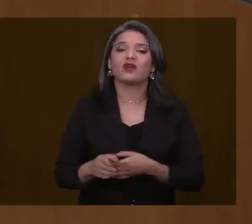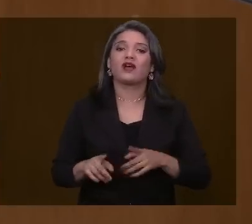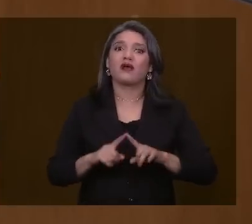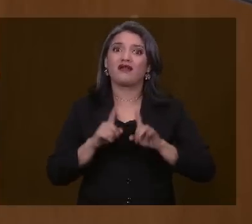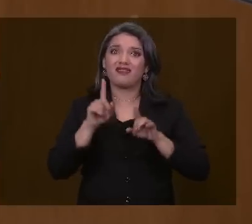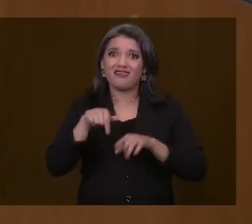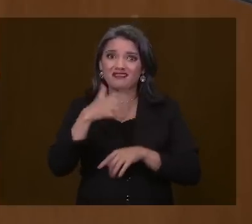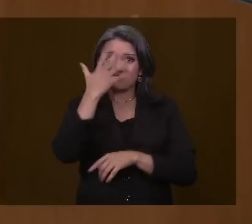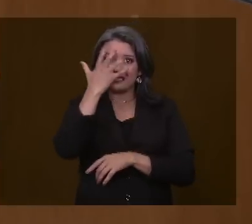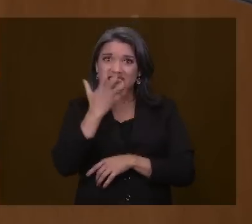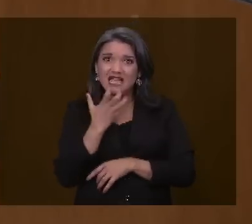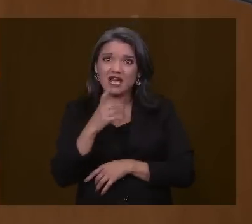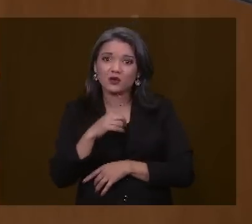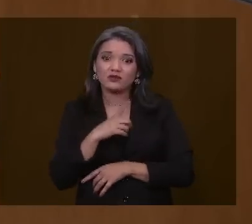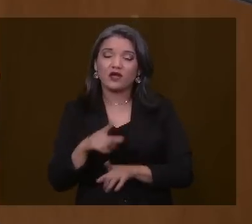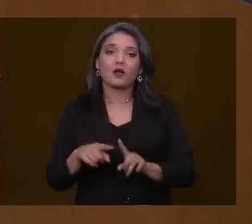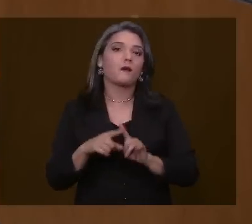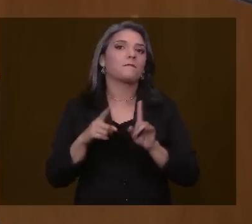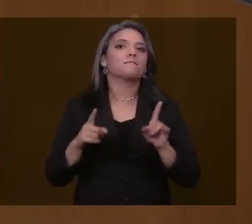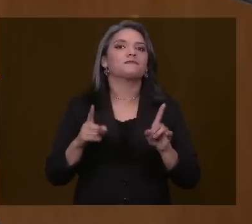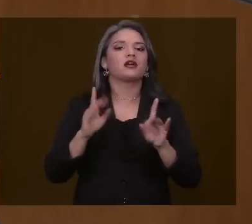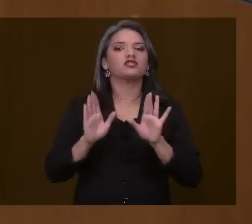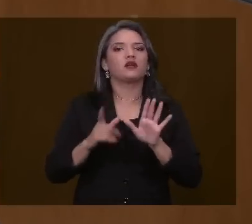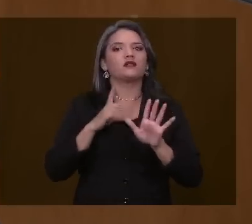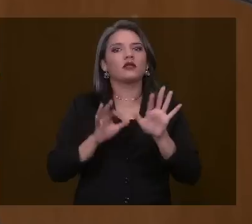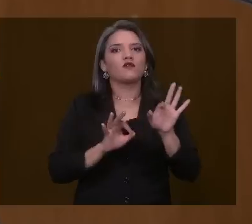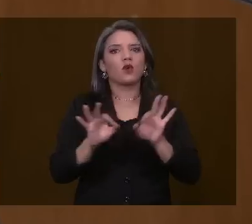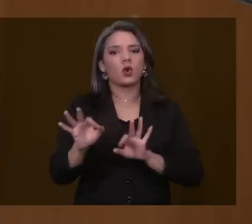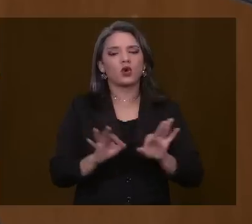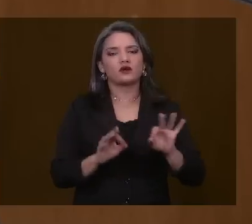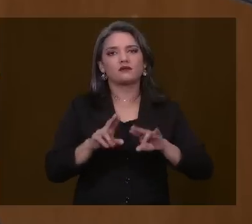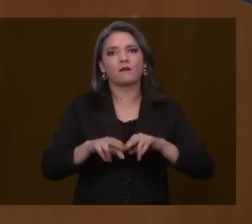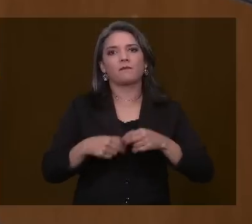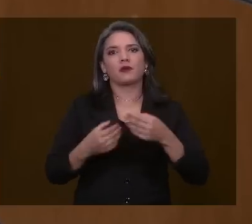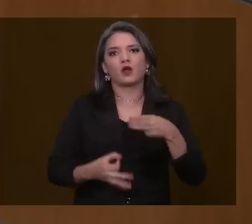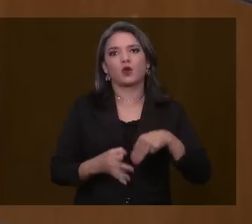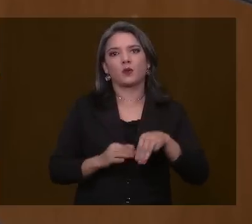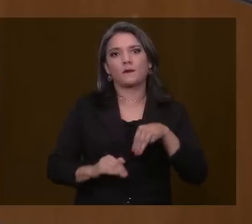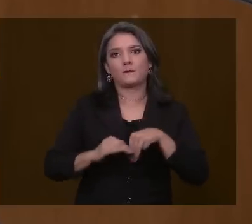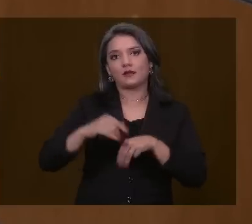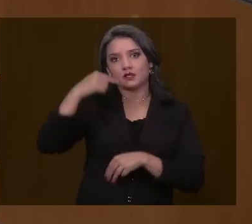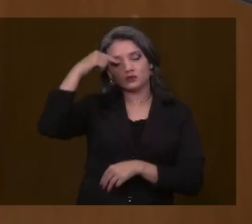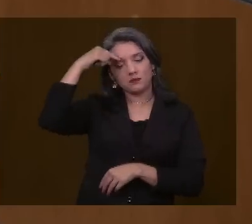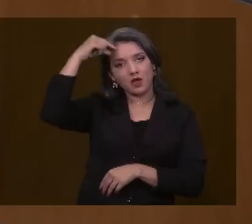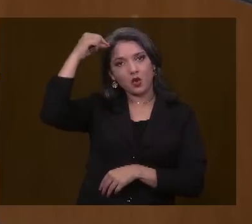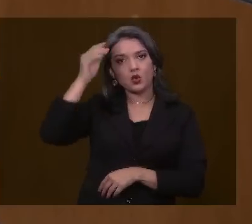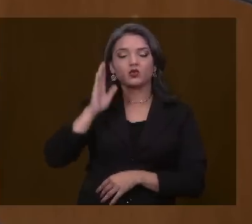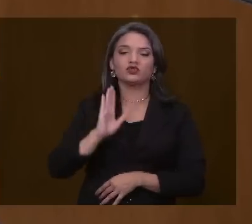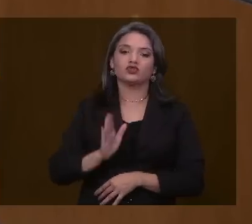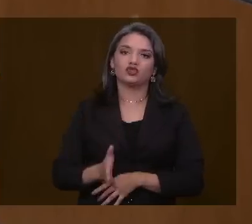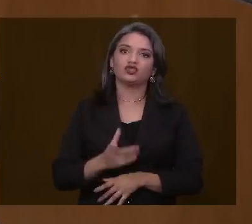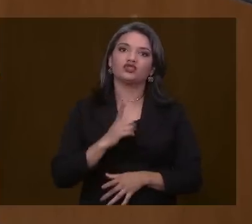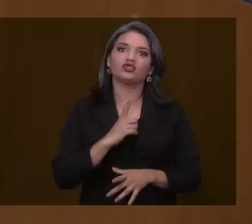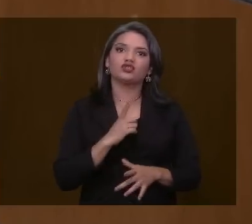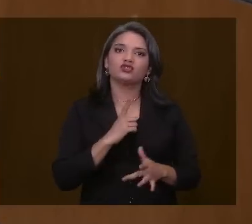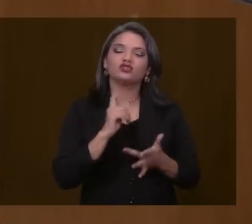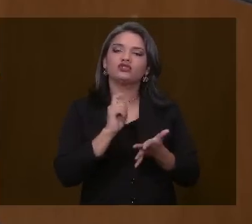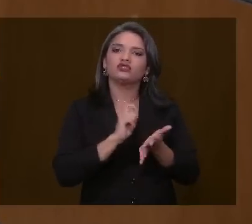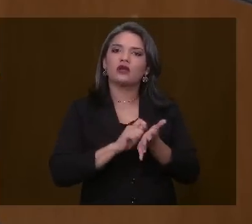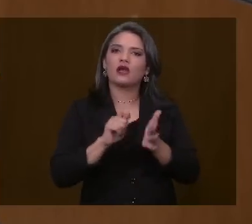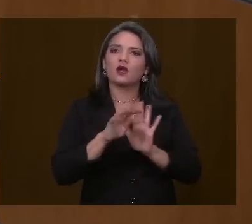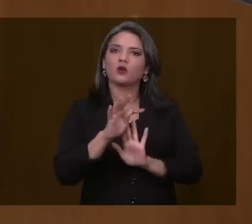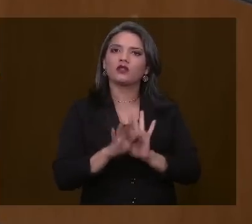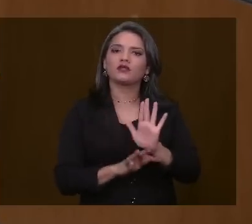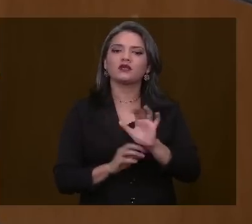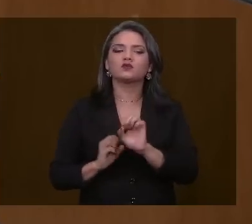sérios. Eles foram muito bem mapeados pelo ministro Luiz Roberto Barroso no escrito Educação Básica